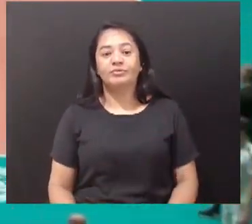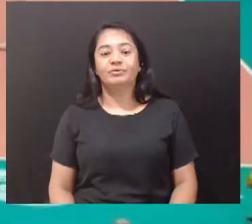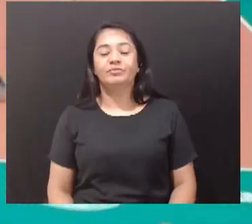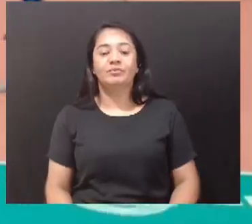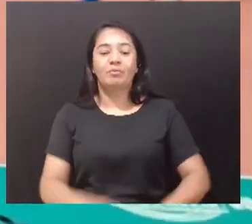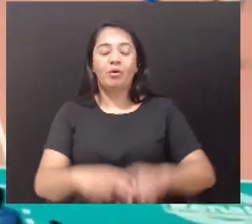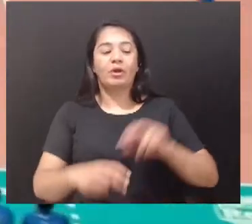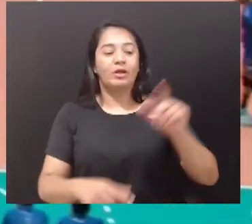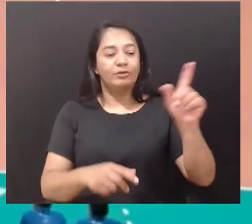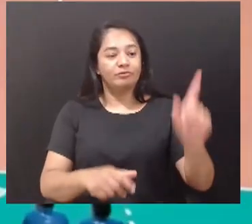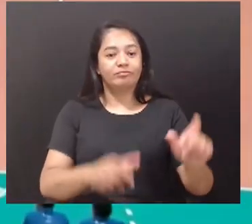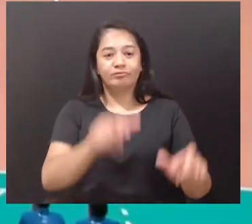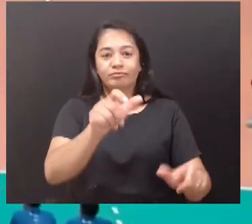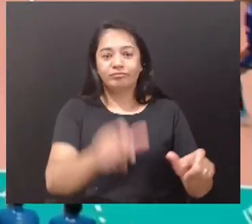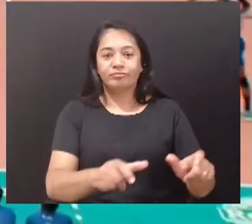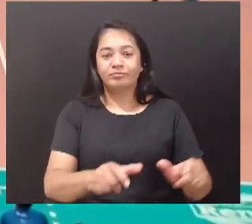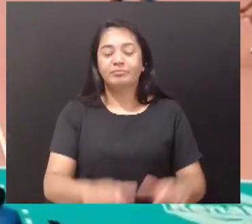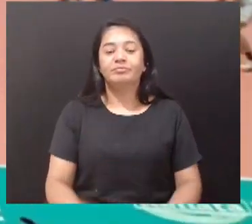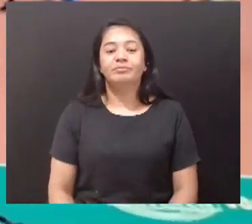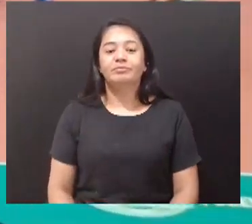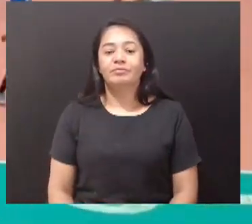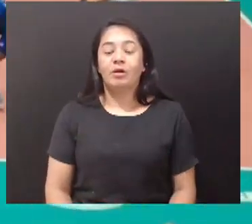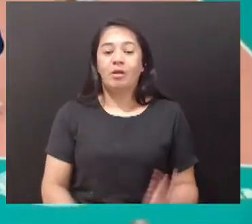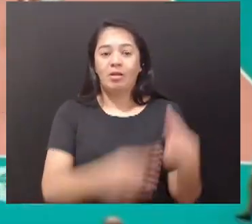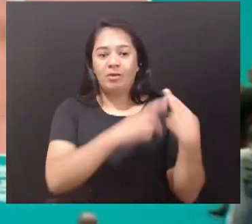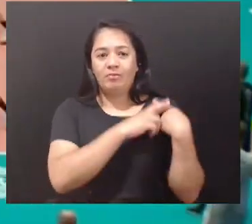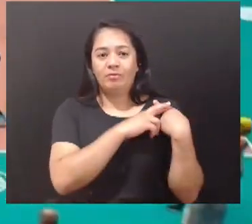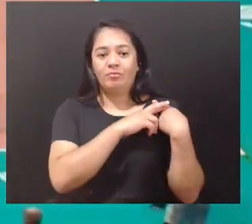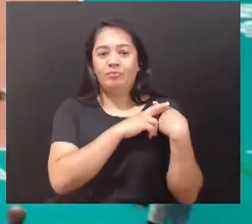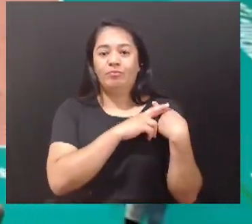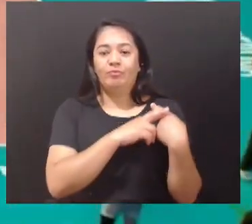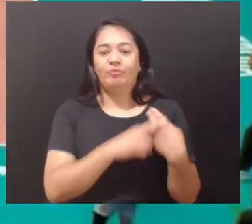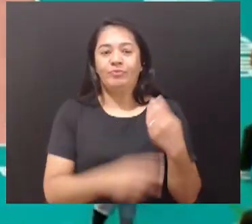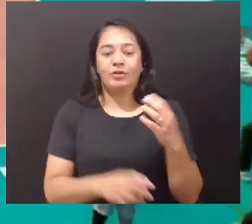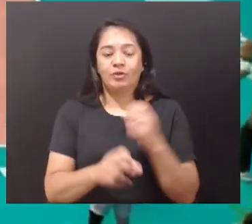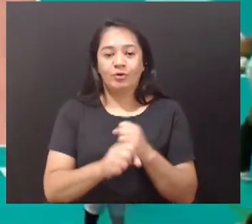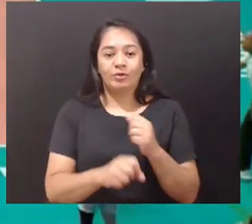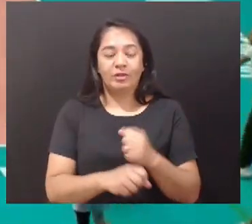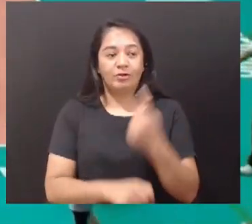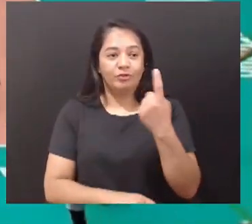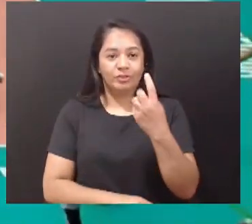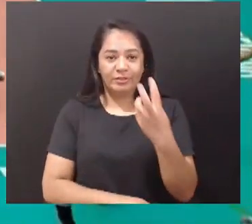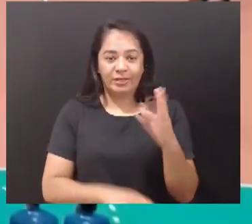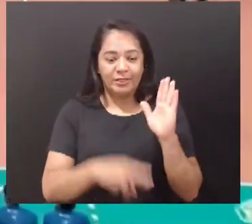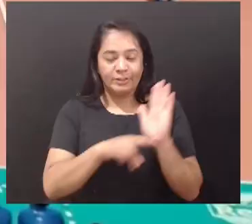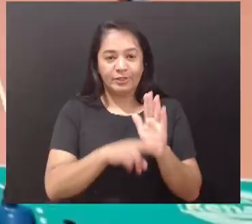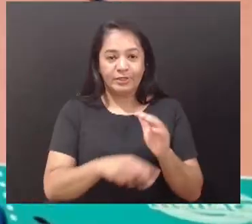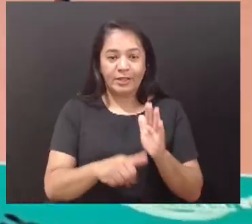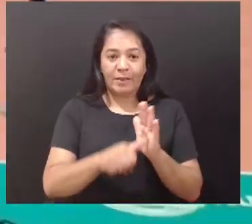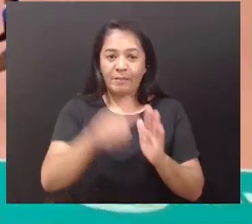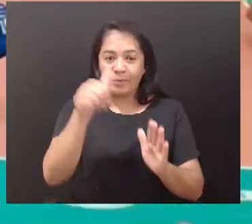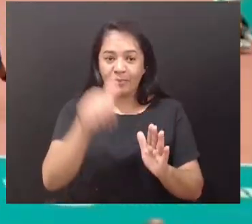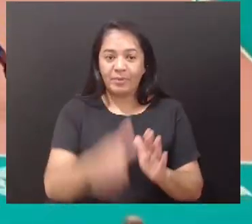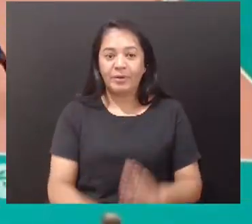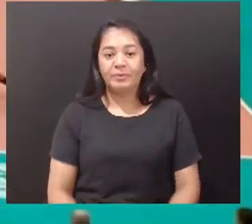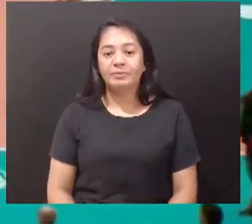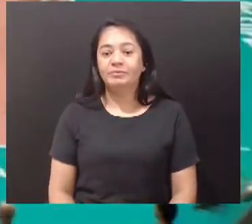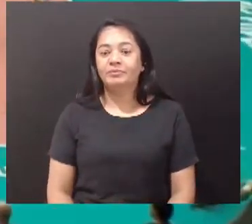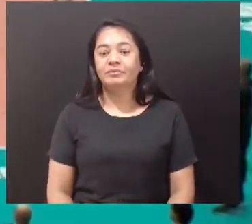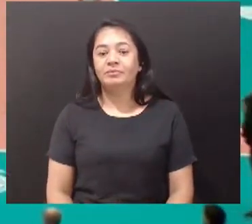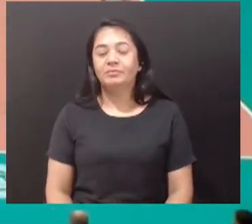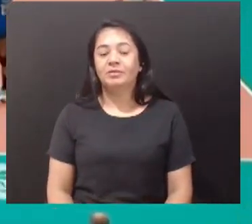Armoa Morel, responsáveis por 13 pontos somados na primeira parcial. Com 19-13,